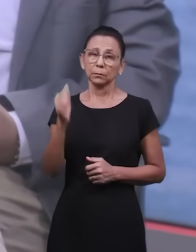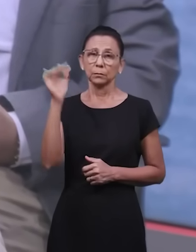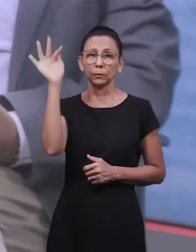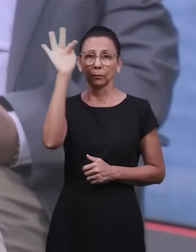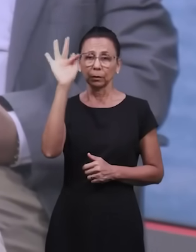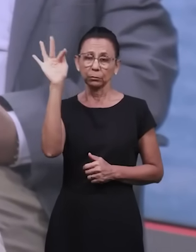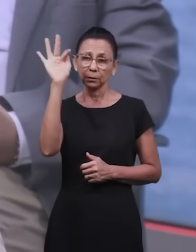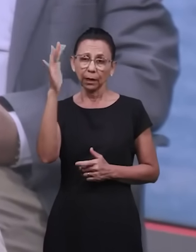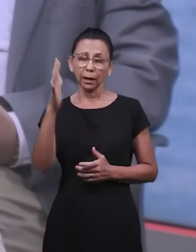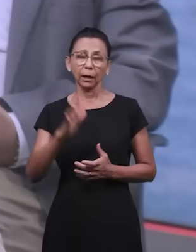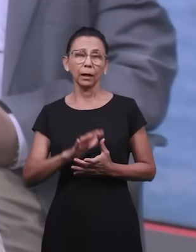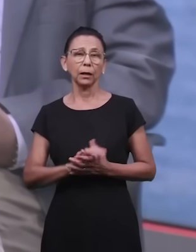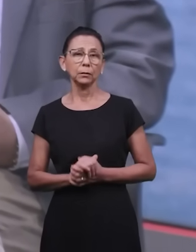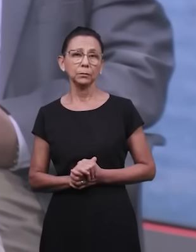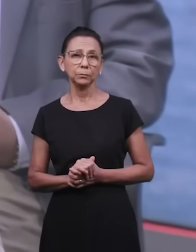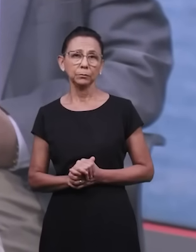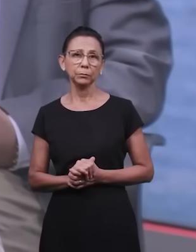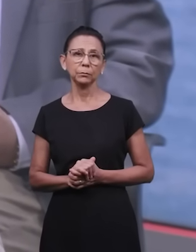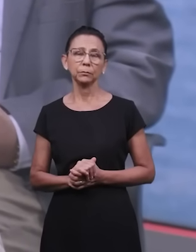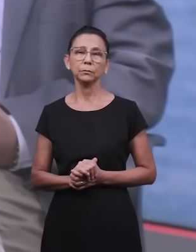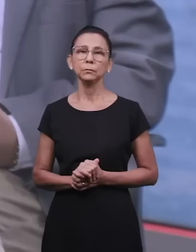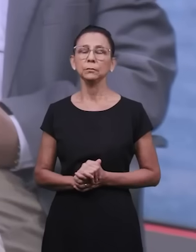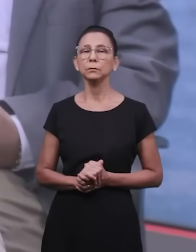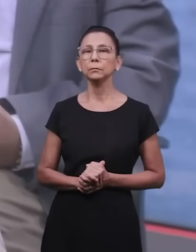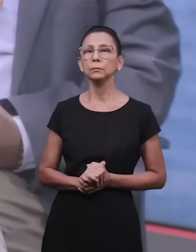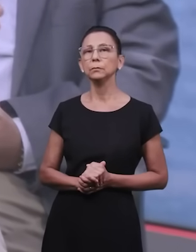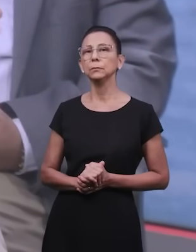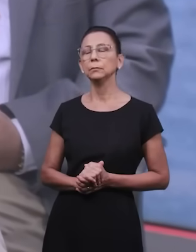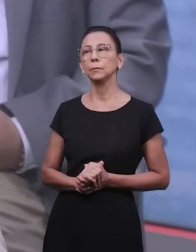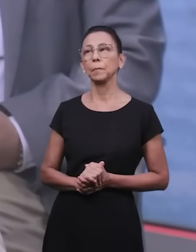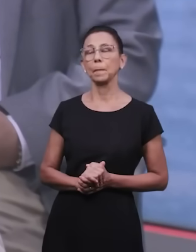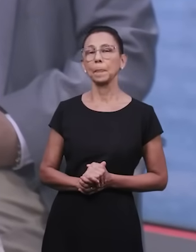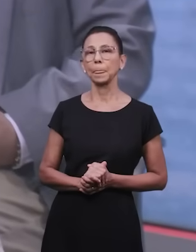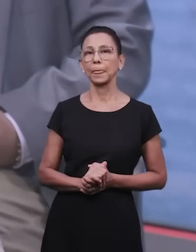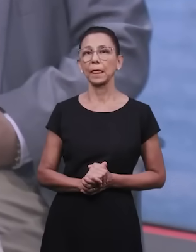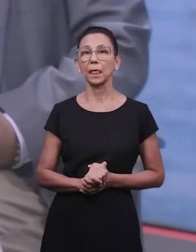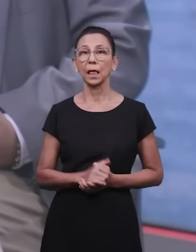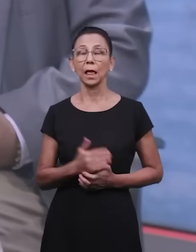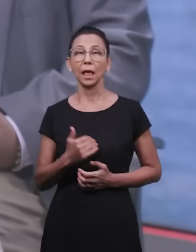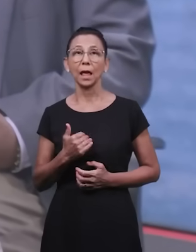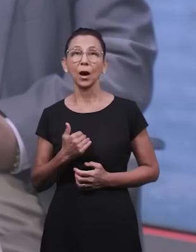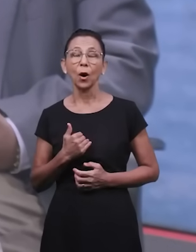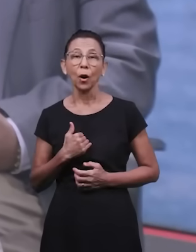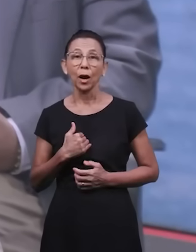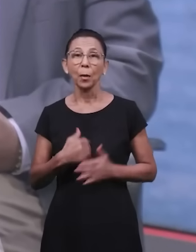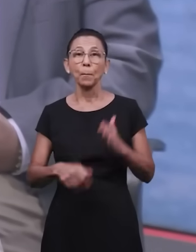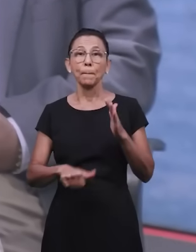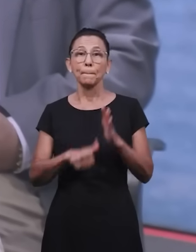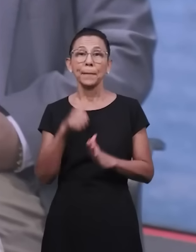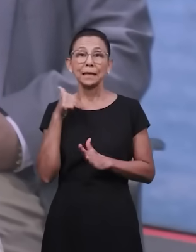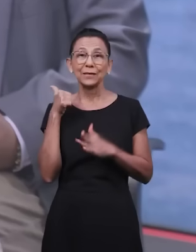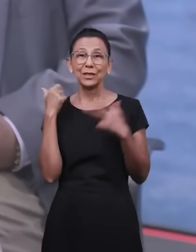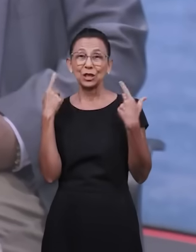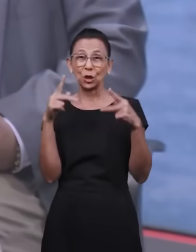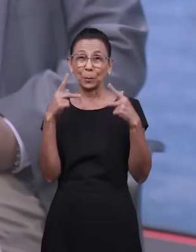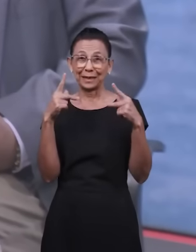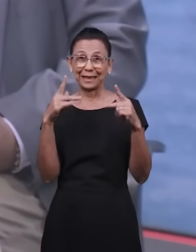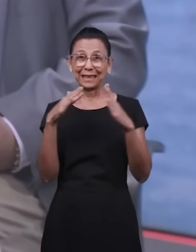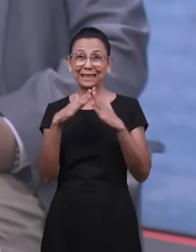tem que apresentar um seminário, ou mesmo a igreja. Eu recebi uma bênção que a primeira vez que eu preguei na minha vida faltou